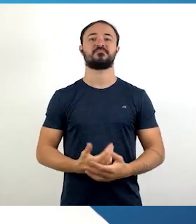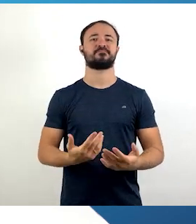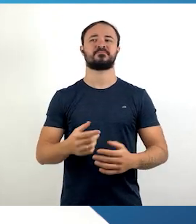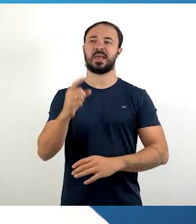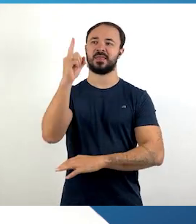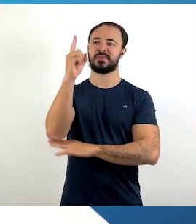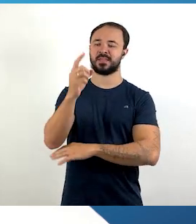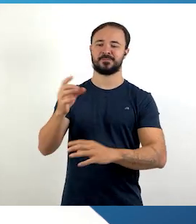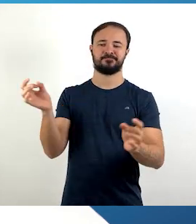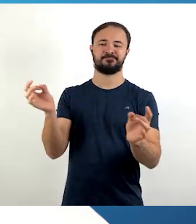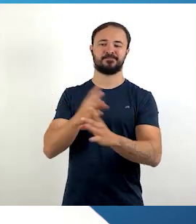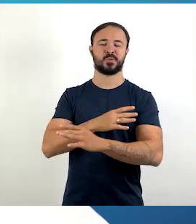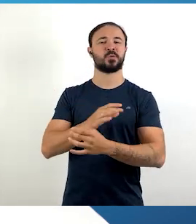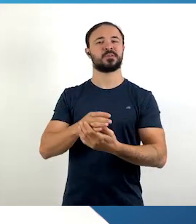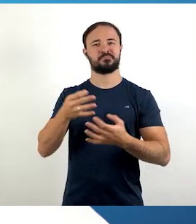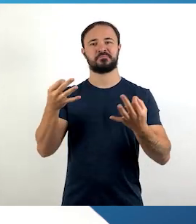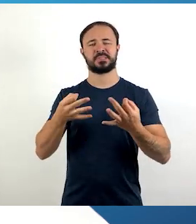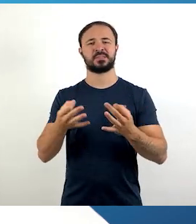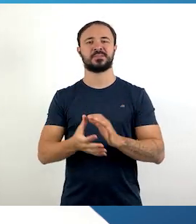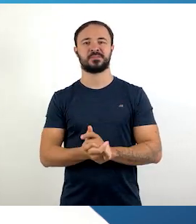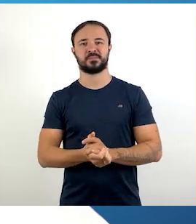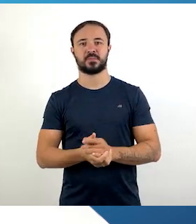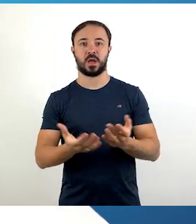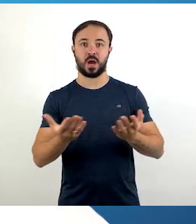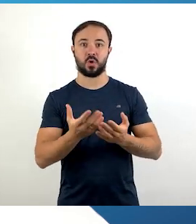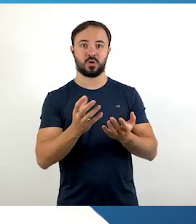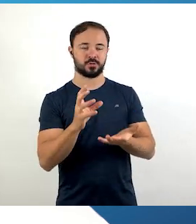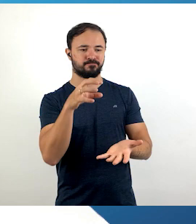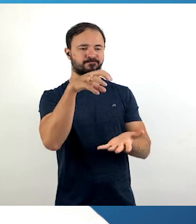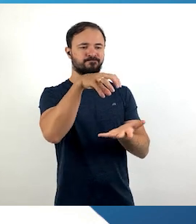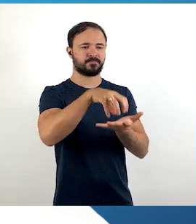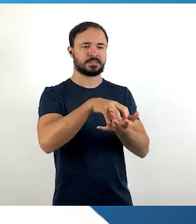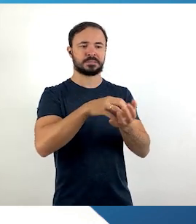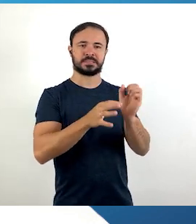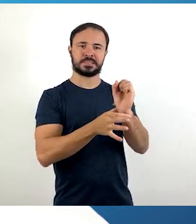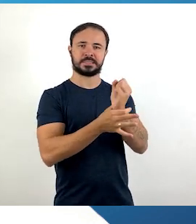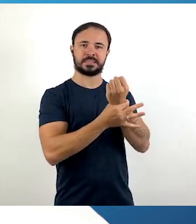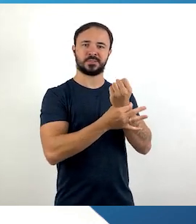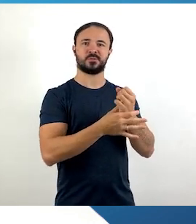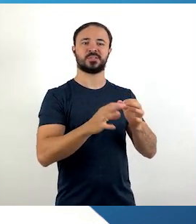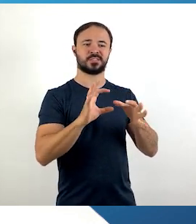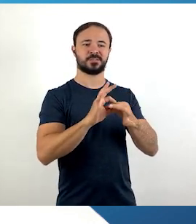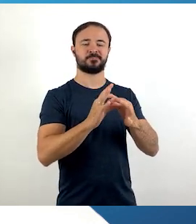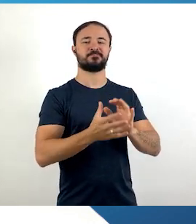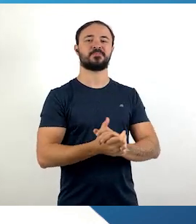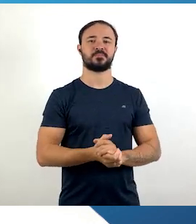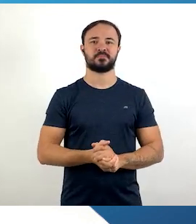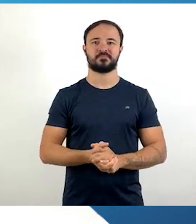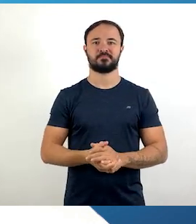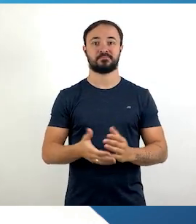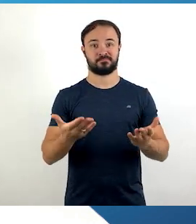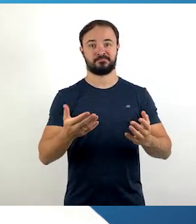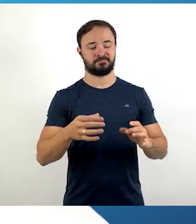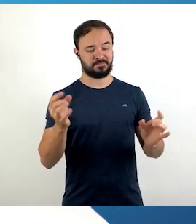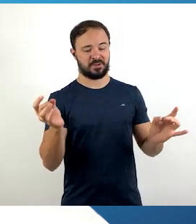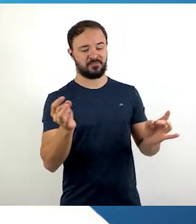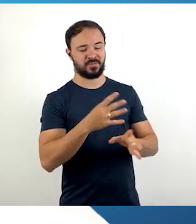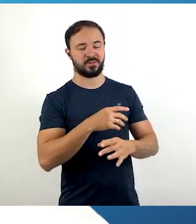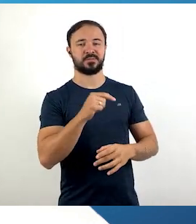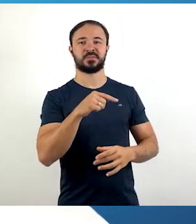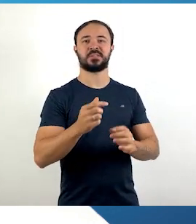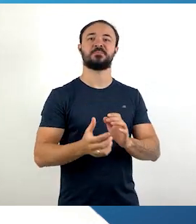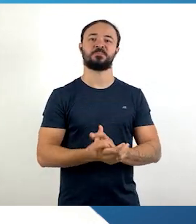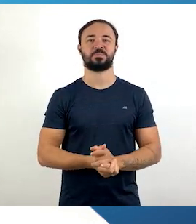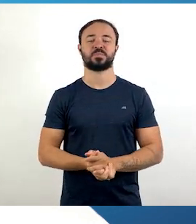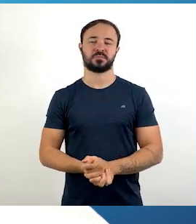Antena formada, vamos fixar na parte central e nós temos assim o nosso satélite finalizado. É